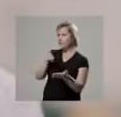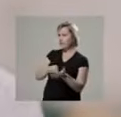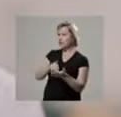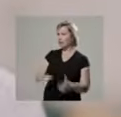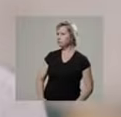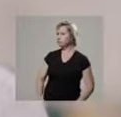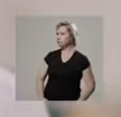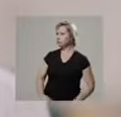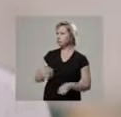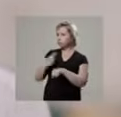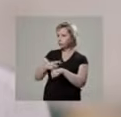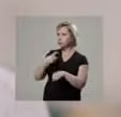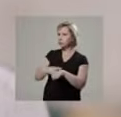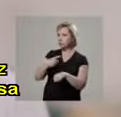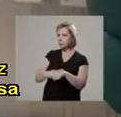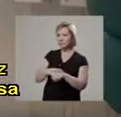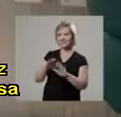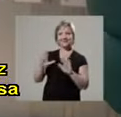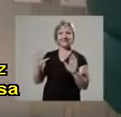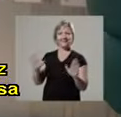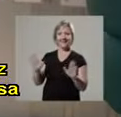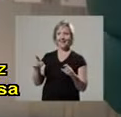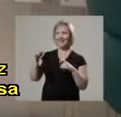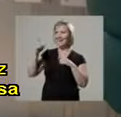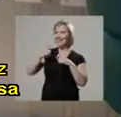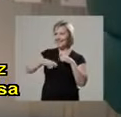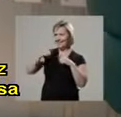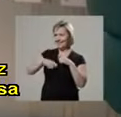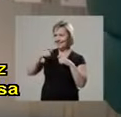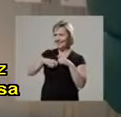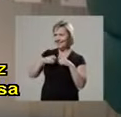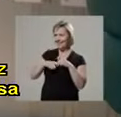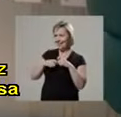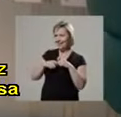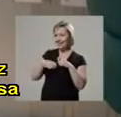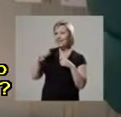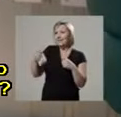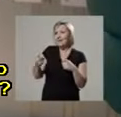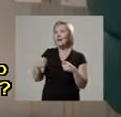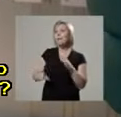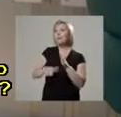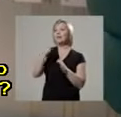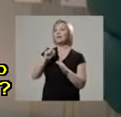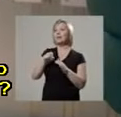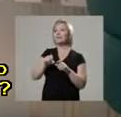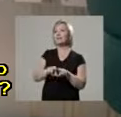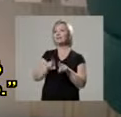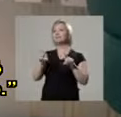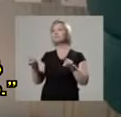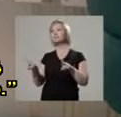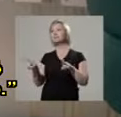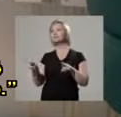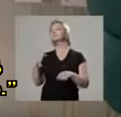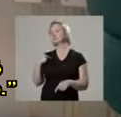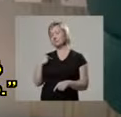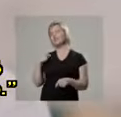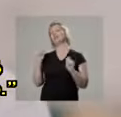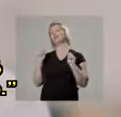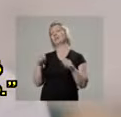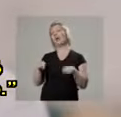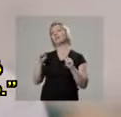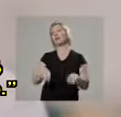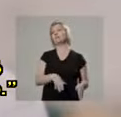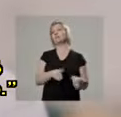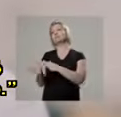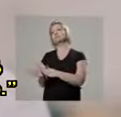ando, é verdade, a perna não mexe, né? Mas quando faz sexo, a primeira coisa que põe de lado não são as pernas? Então é fácil,